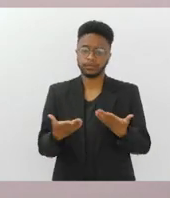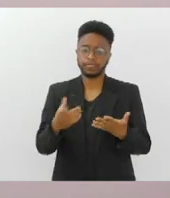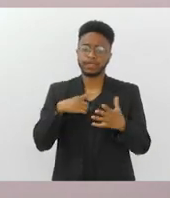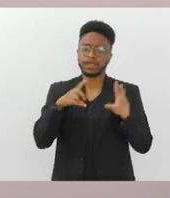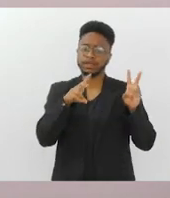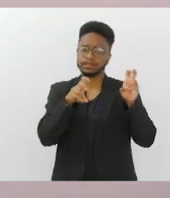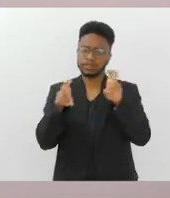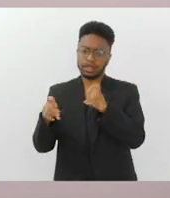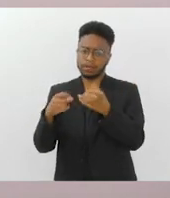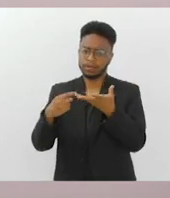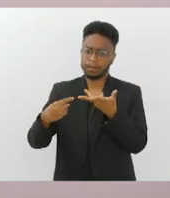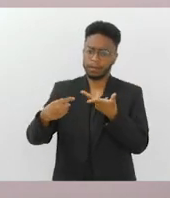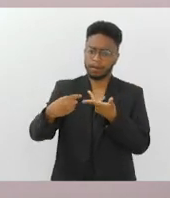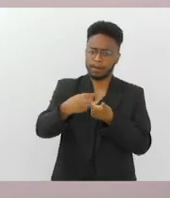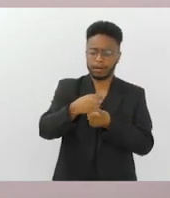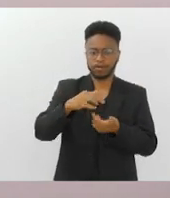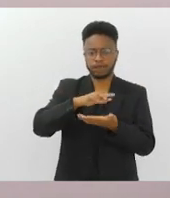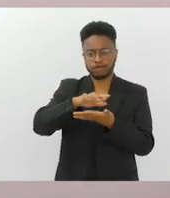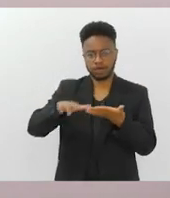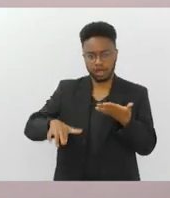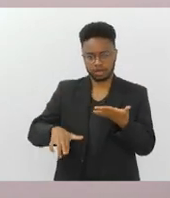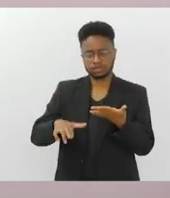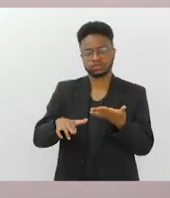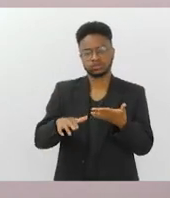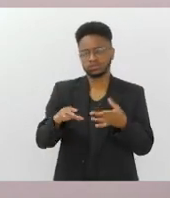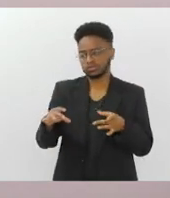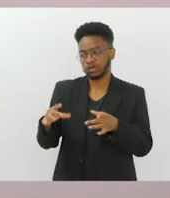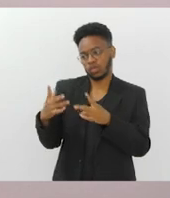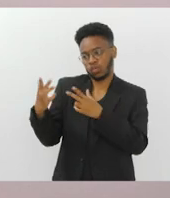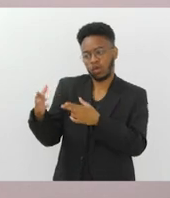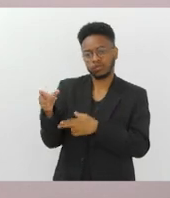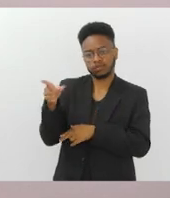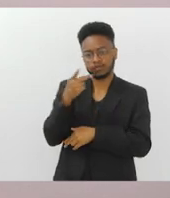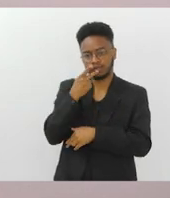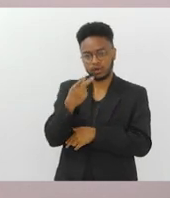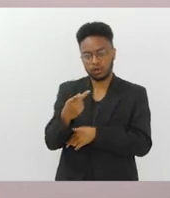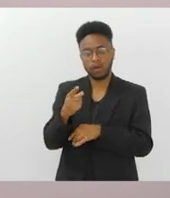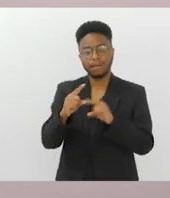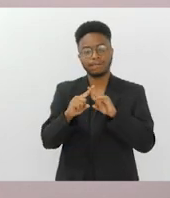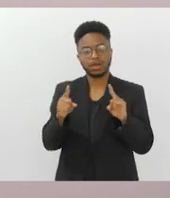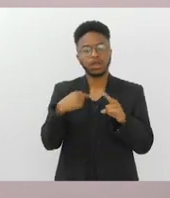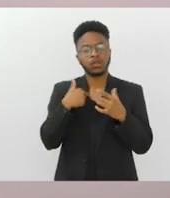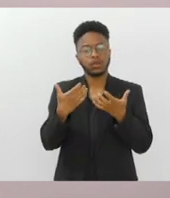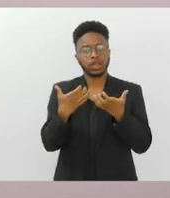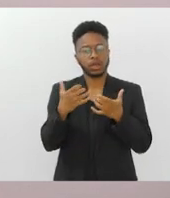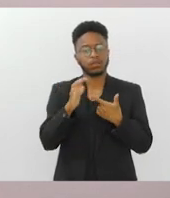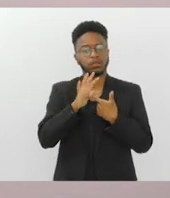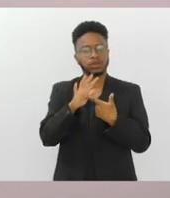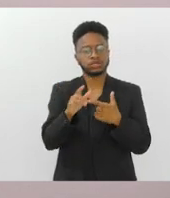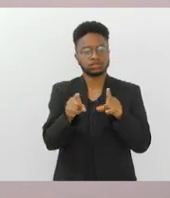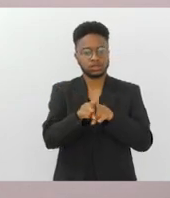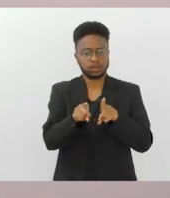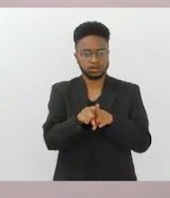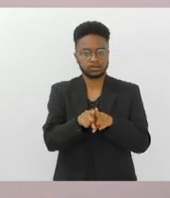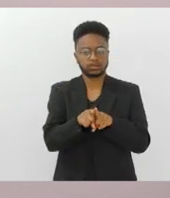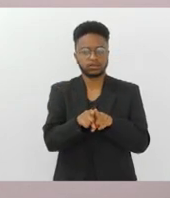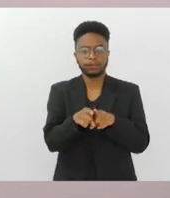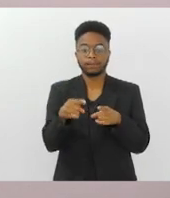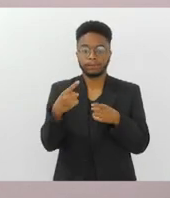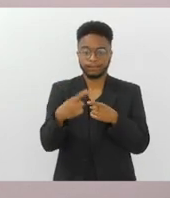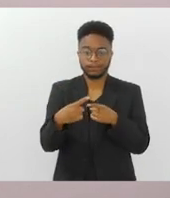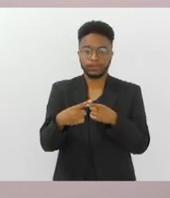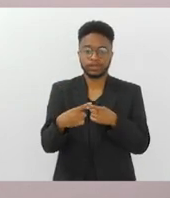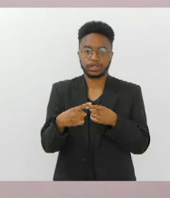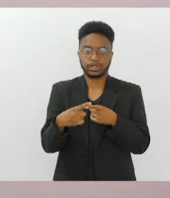né, que nos trazem a sua fala, mas eu gostaria de fazer essa pontuação, porque faz diferença